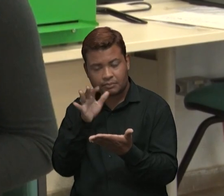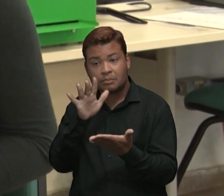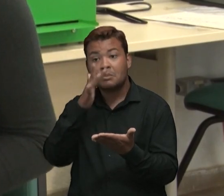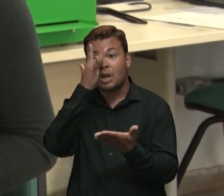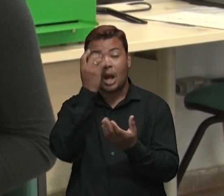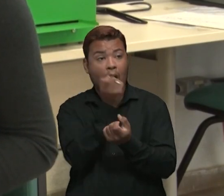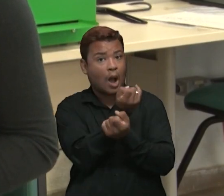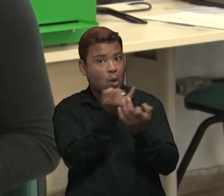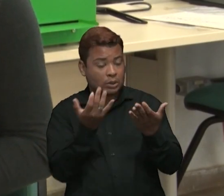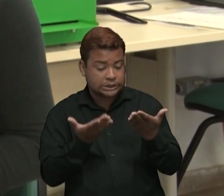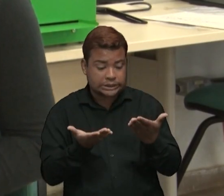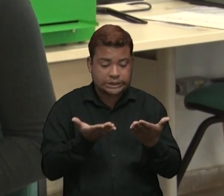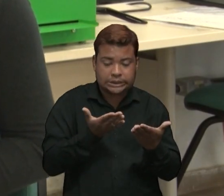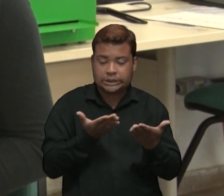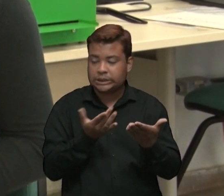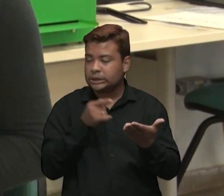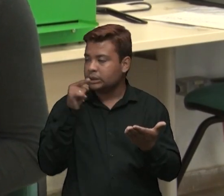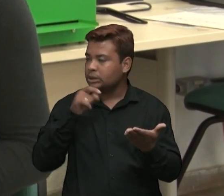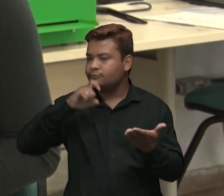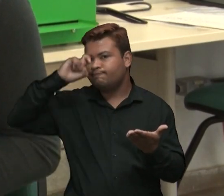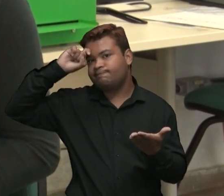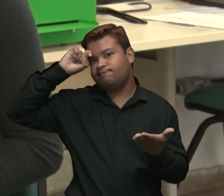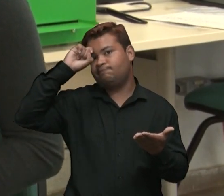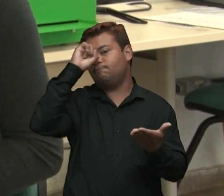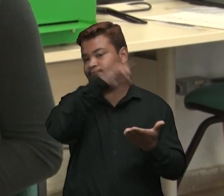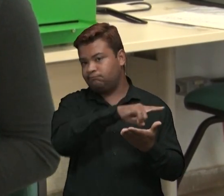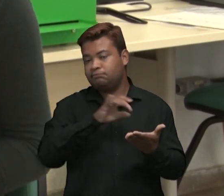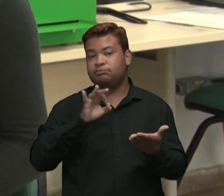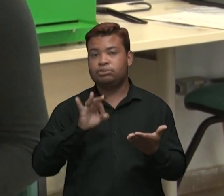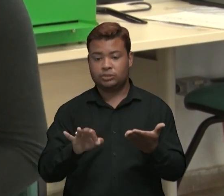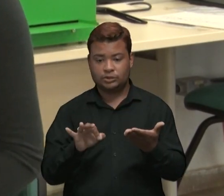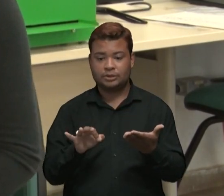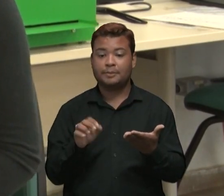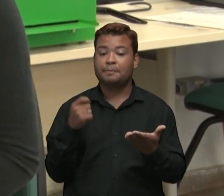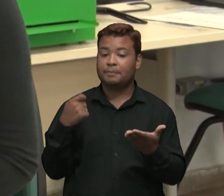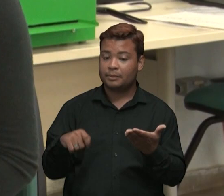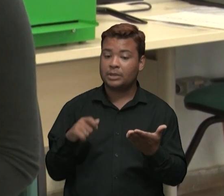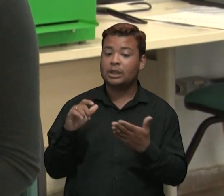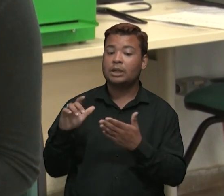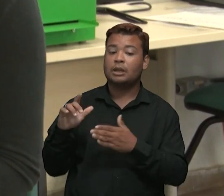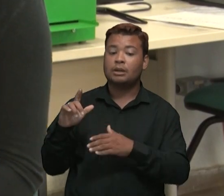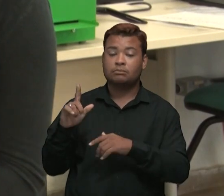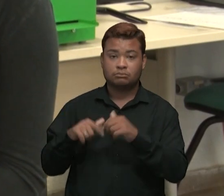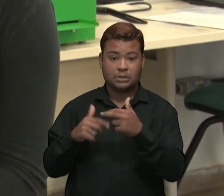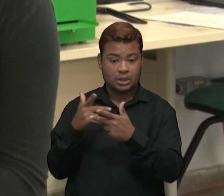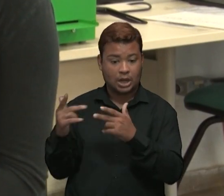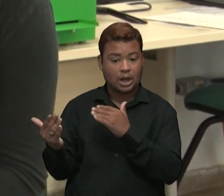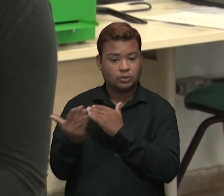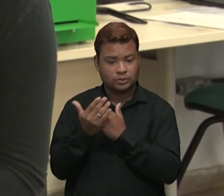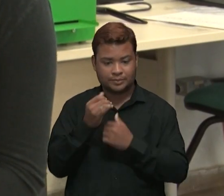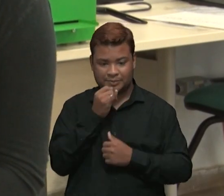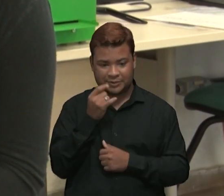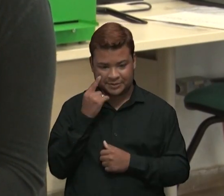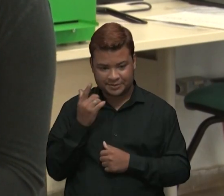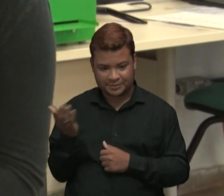algumas pessoas é muito difícil realizar essa tarefa sem a ajuda de um equipamento como este.